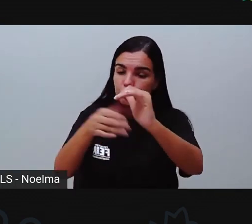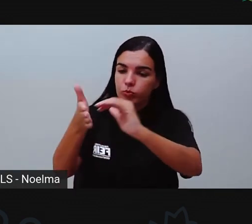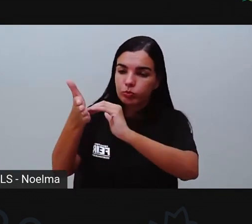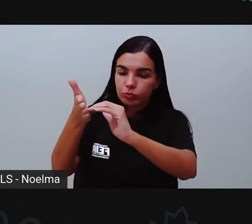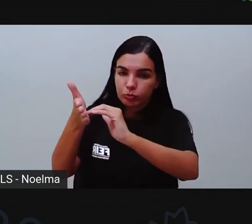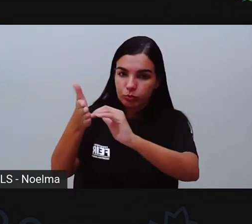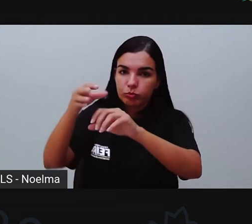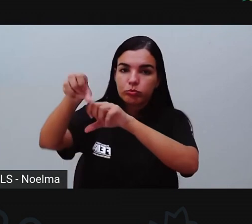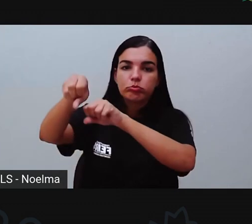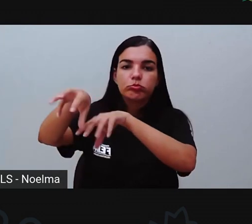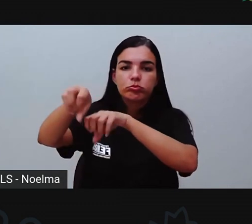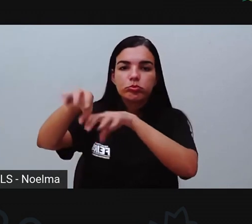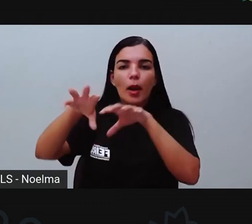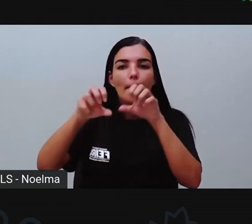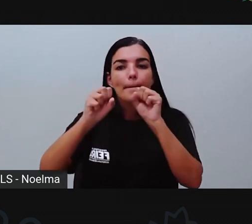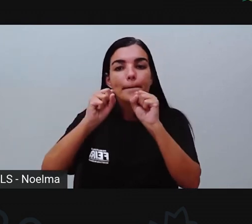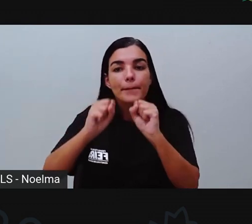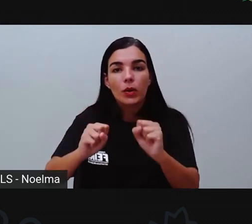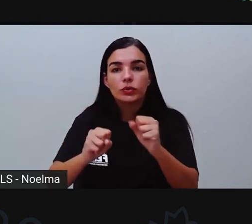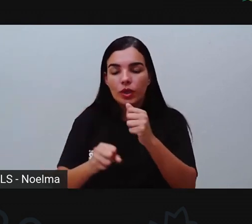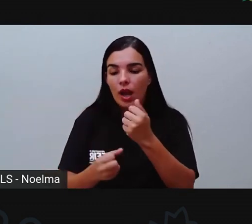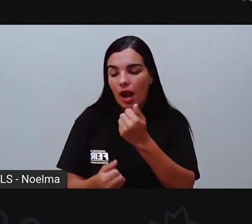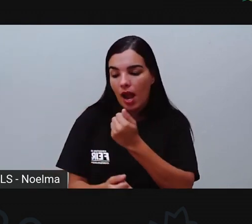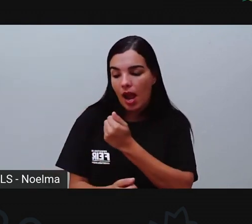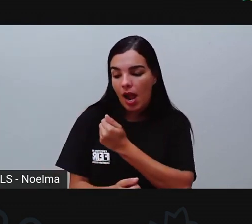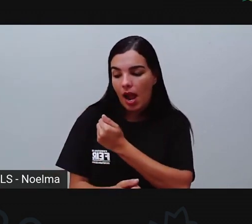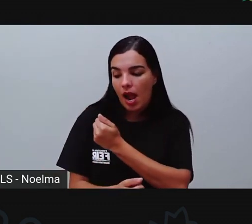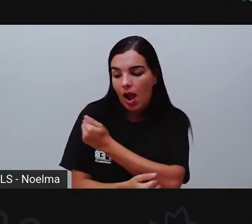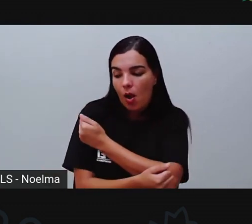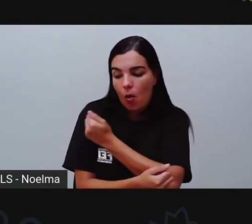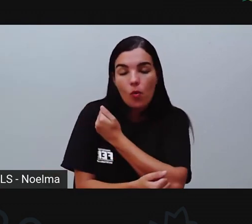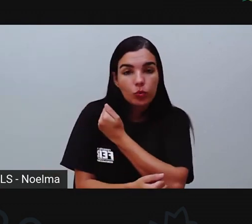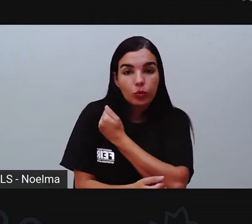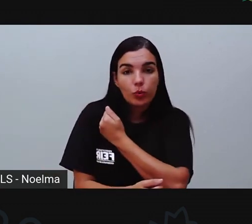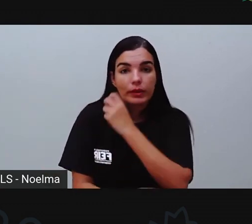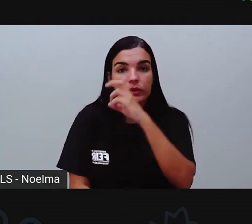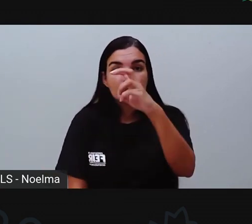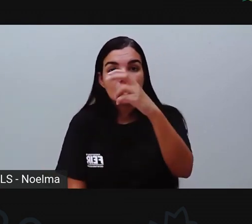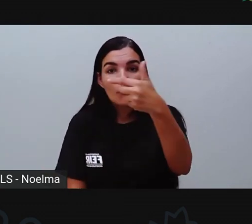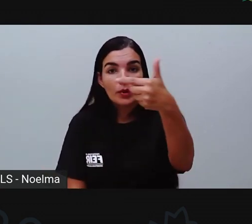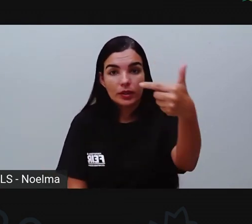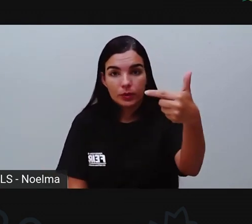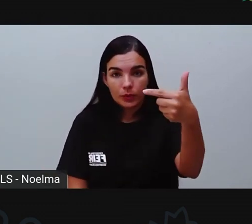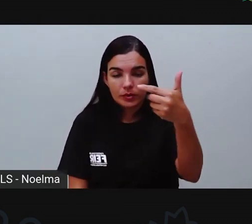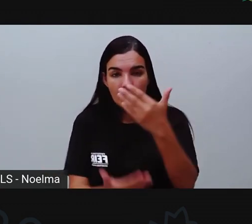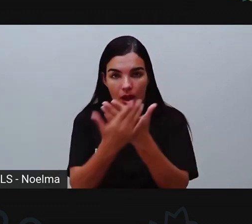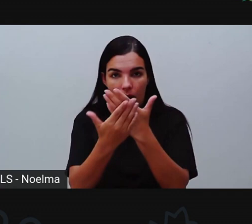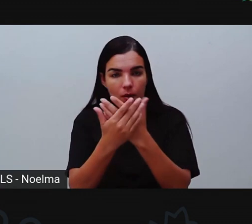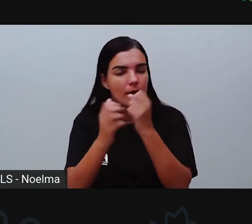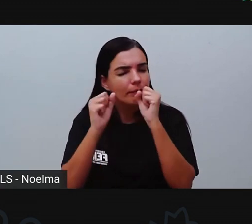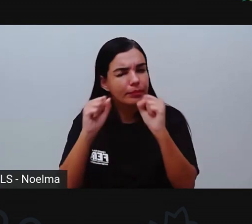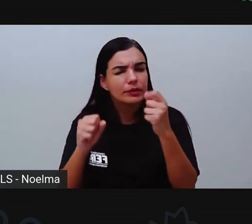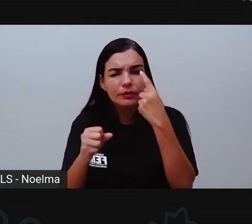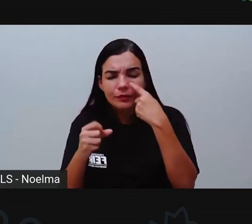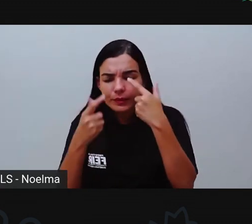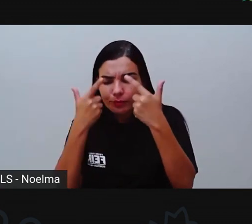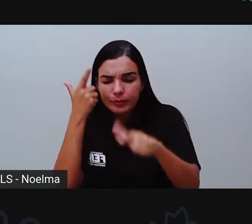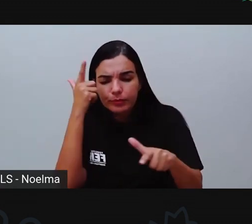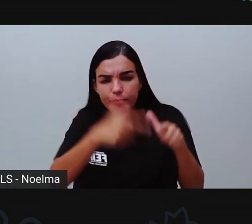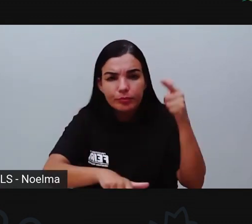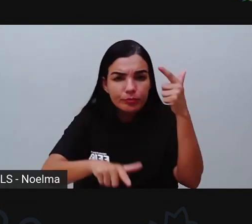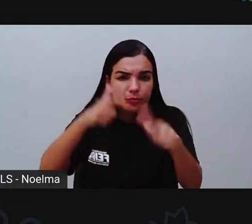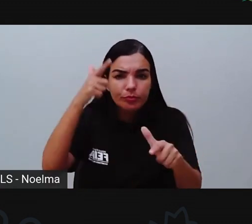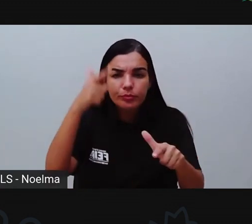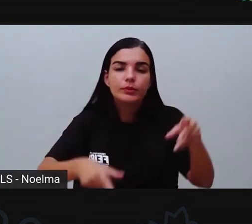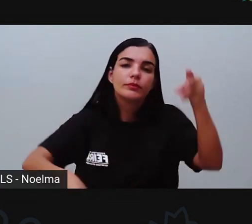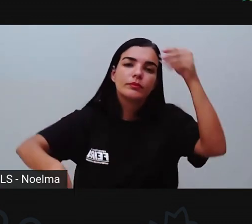vocês podem ir lá, é a aula de número 52, e assistir quantas vezes forem necessárias para que